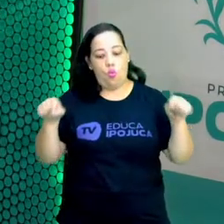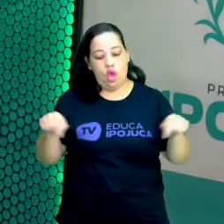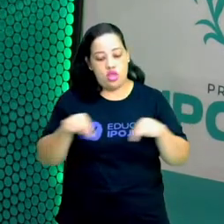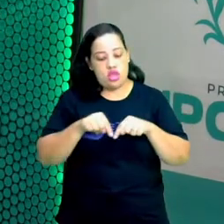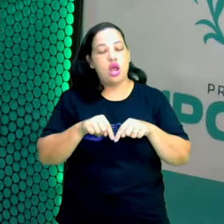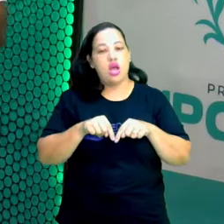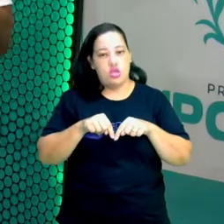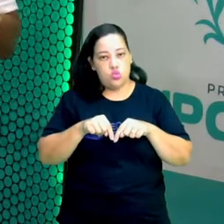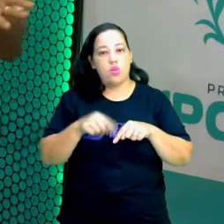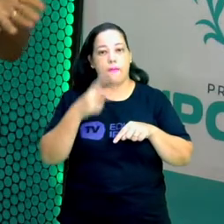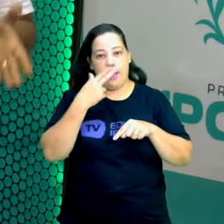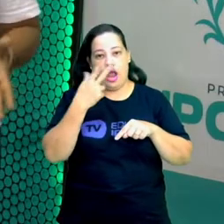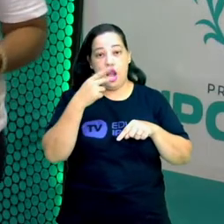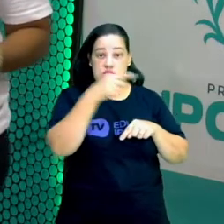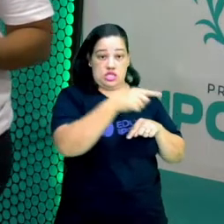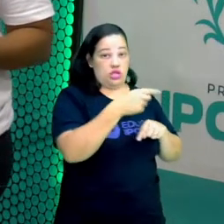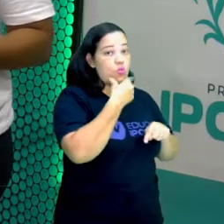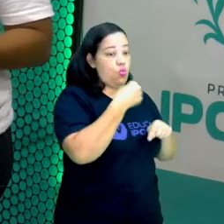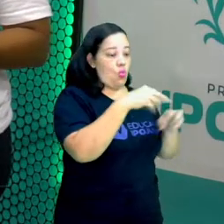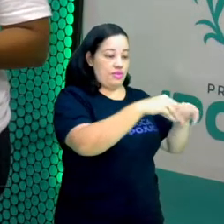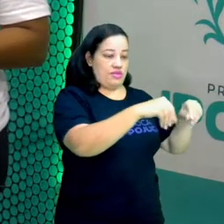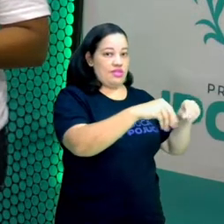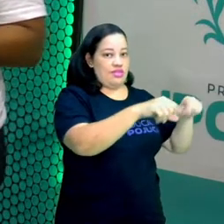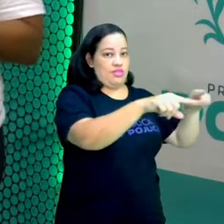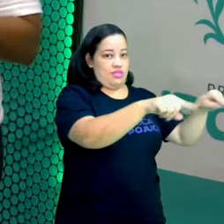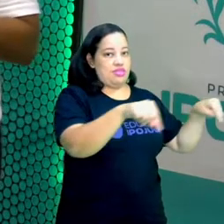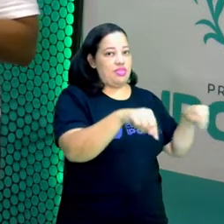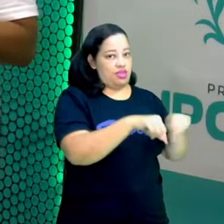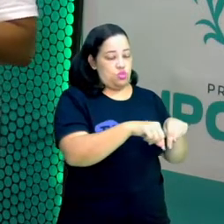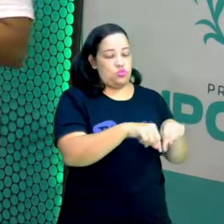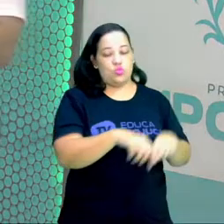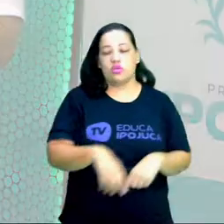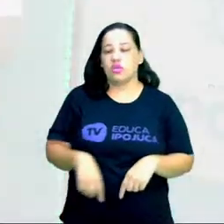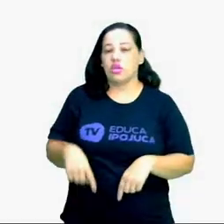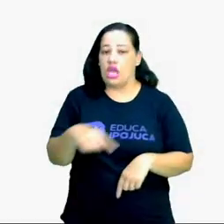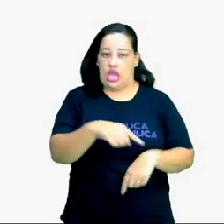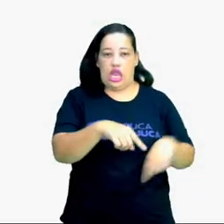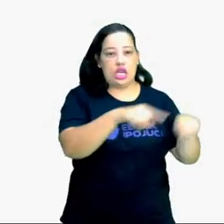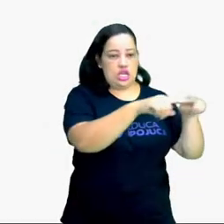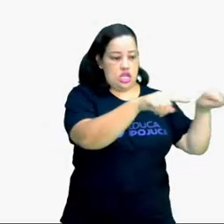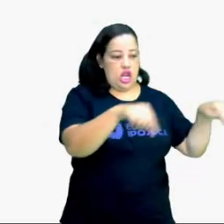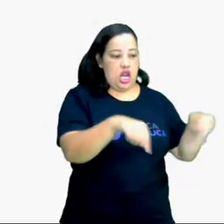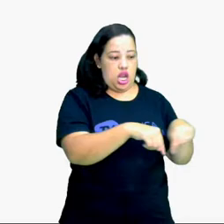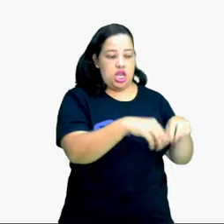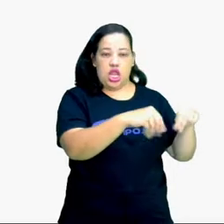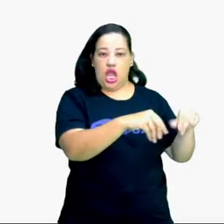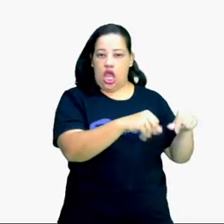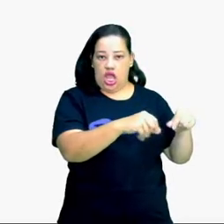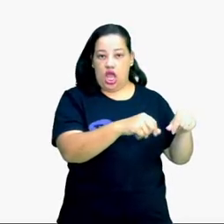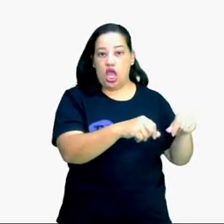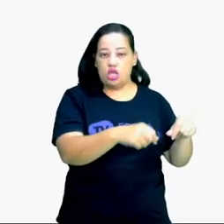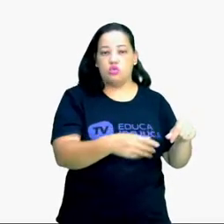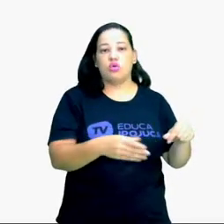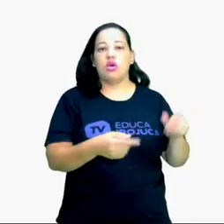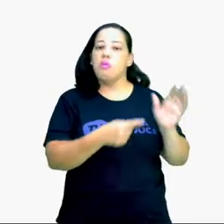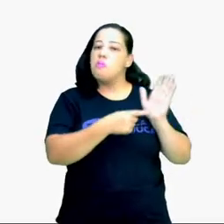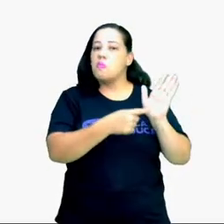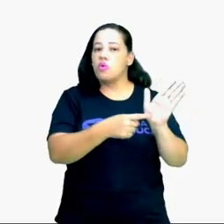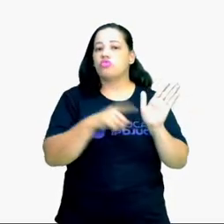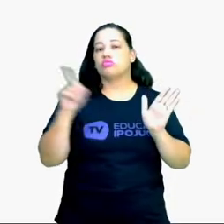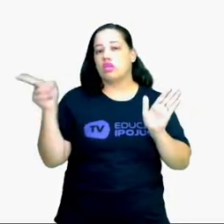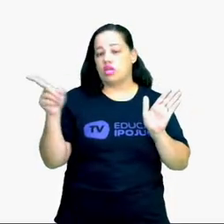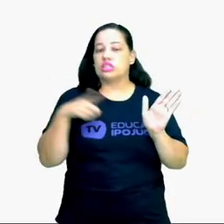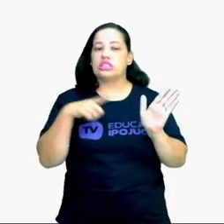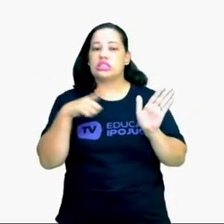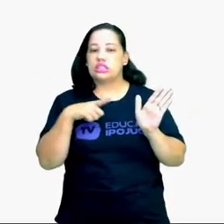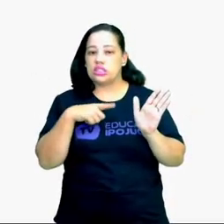ao terreno de José. E esse terreno, eu coloquei aleatoriamente, que esse terreno aqui tem